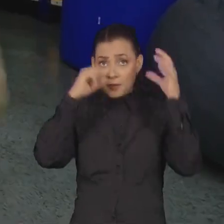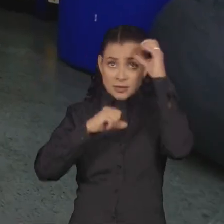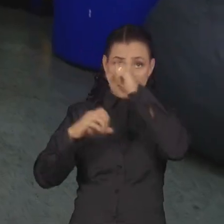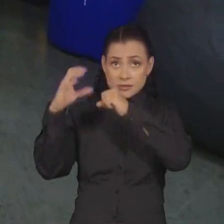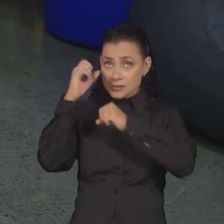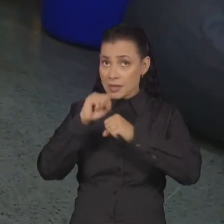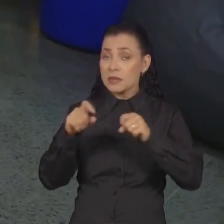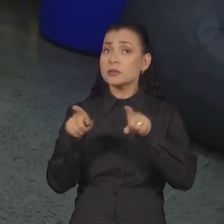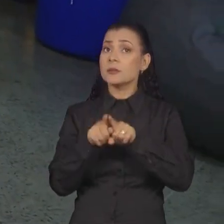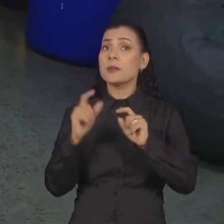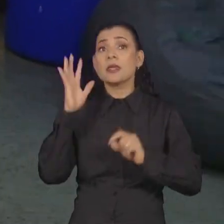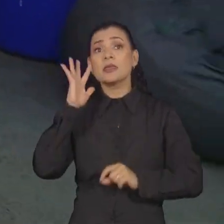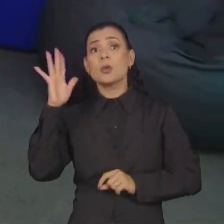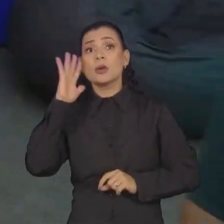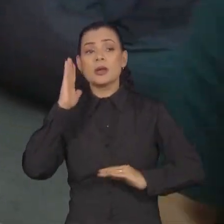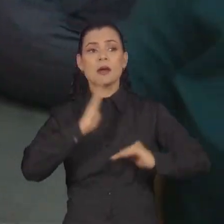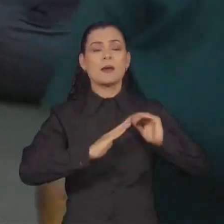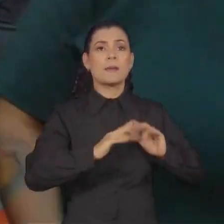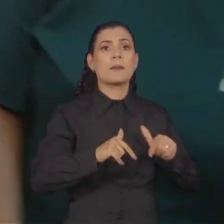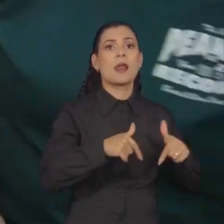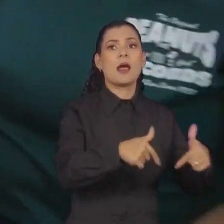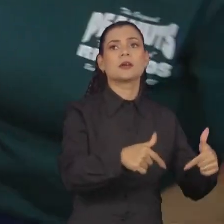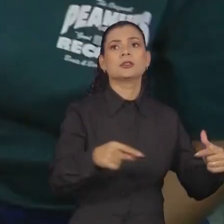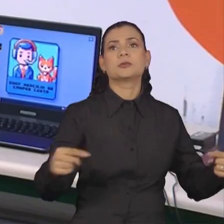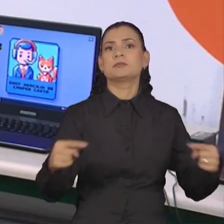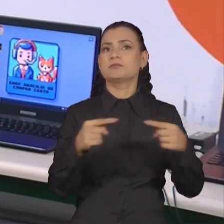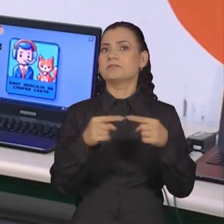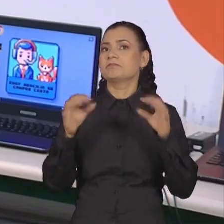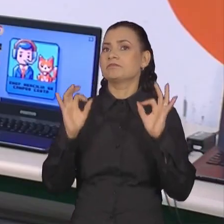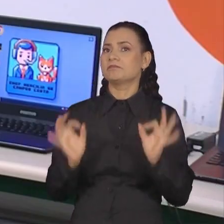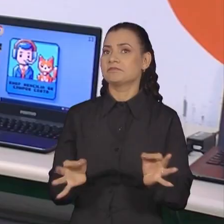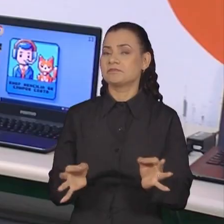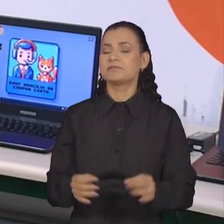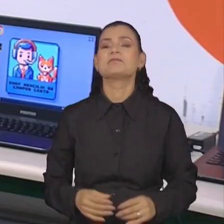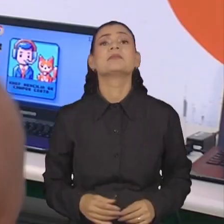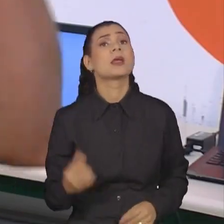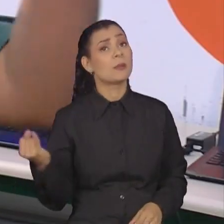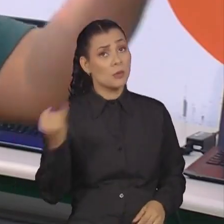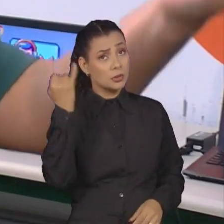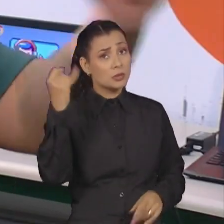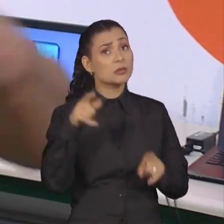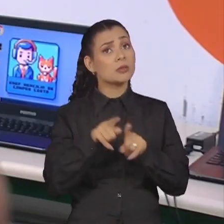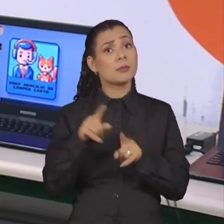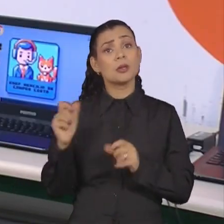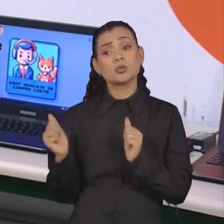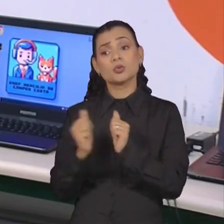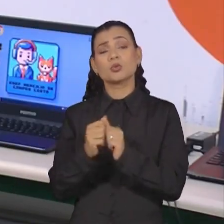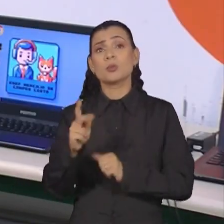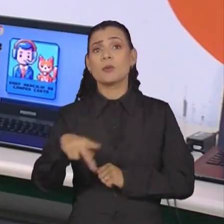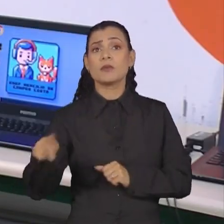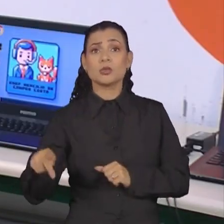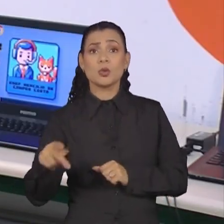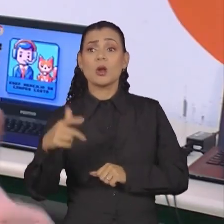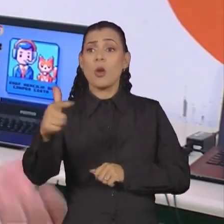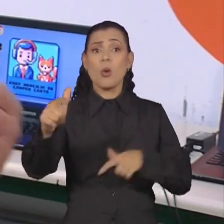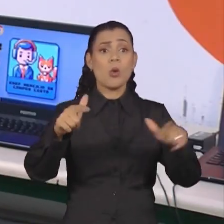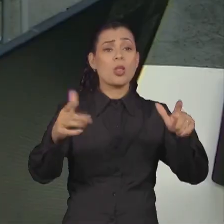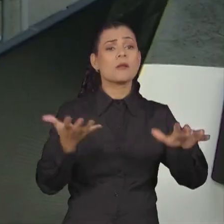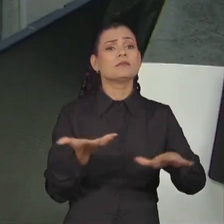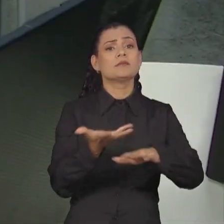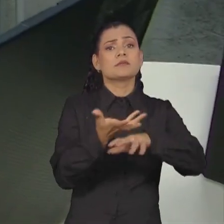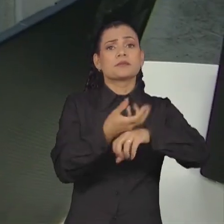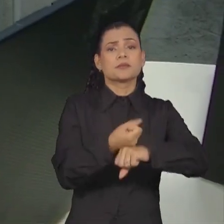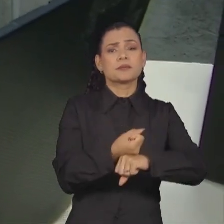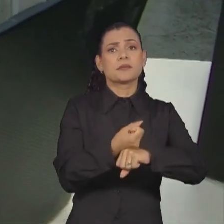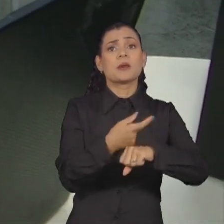aprendizagem, onde a teoria e a prática se completam. E é sempre importante a gente trabalhar junto com as professoras das salas regulares, porque elas trazem para a